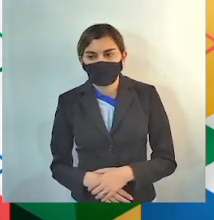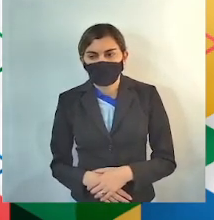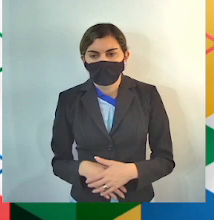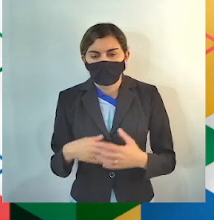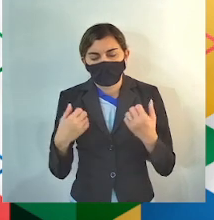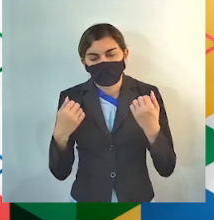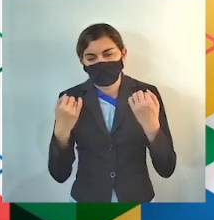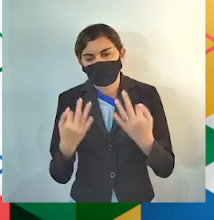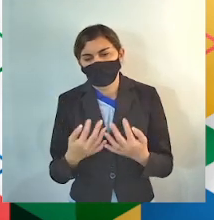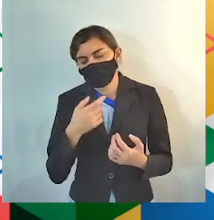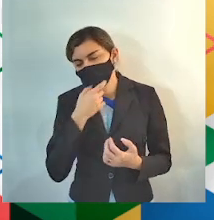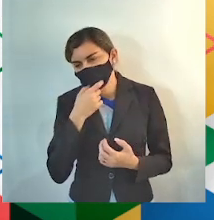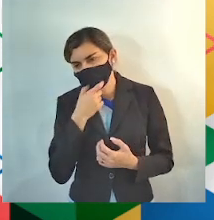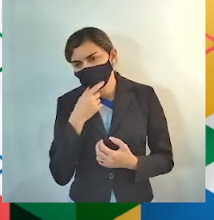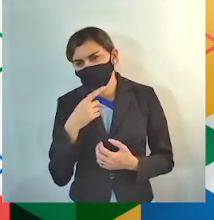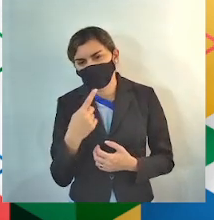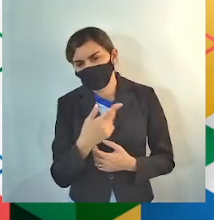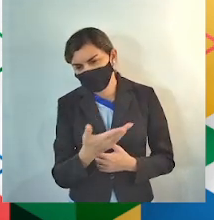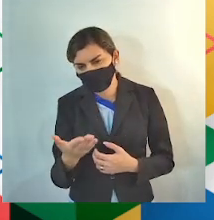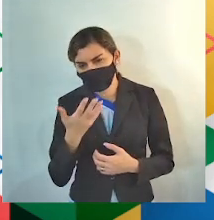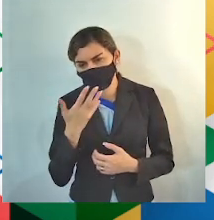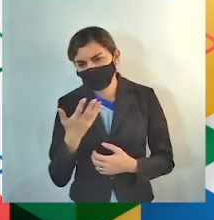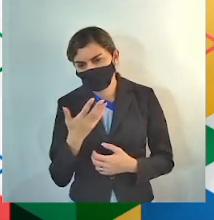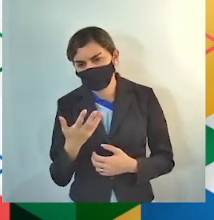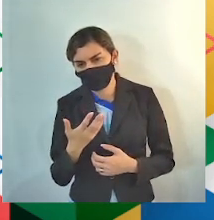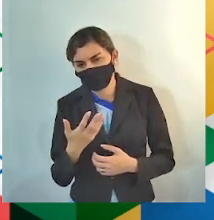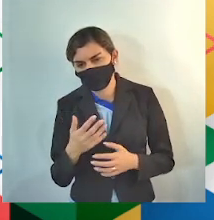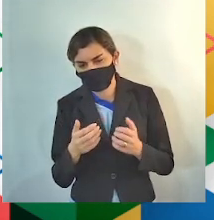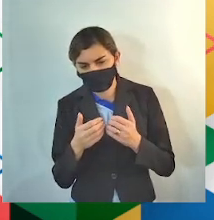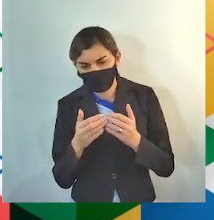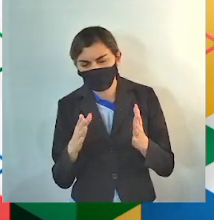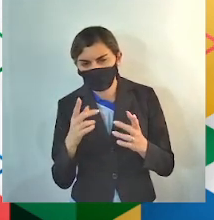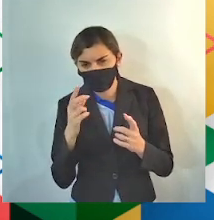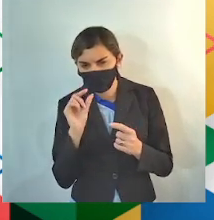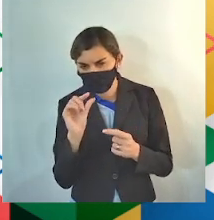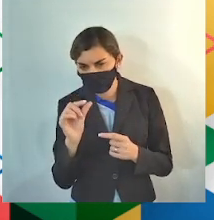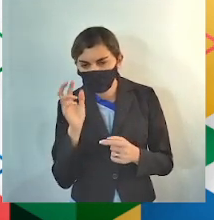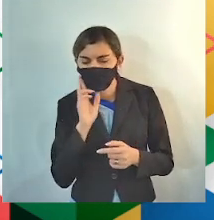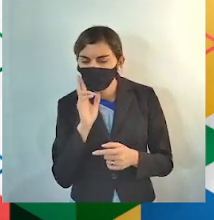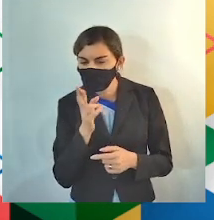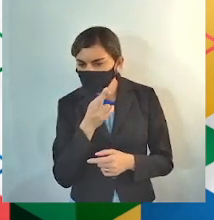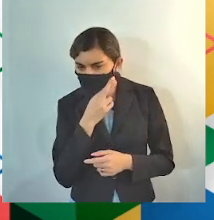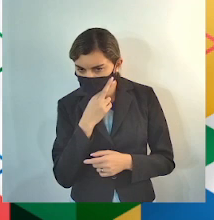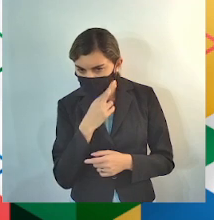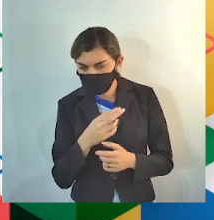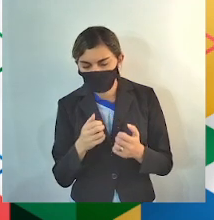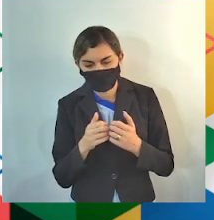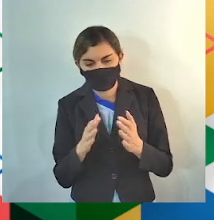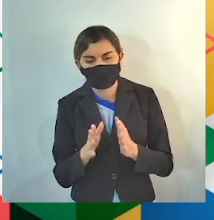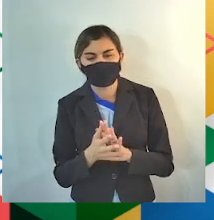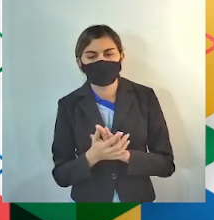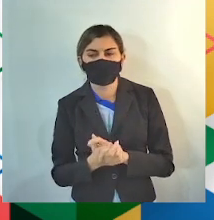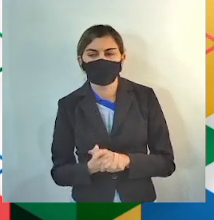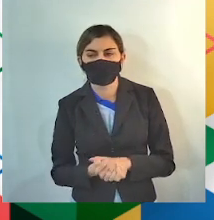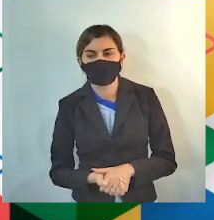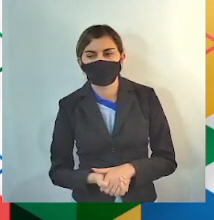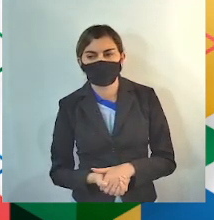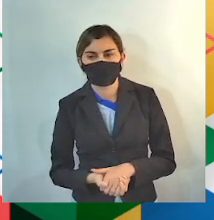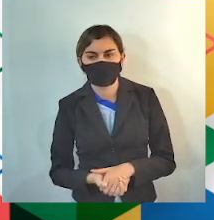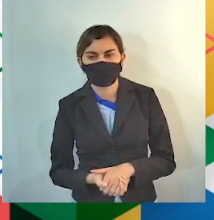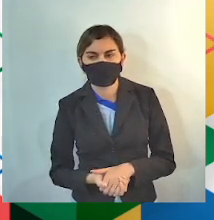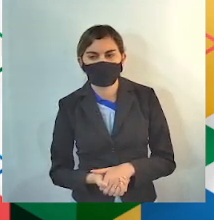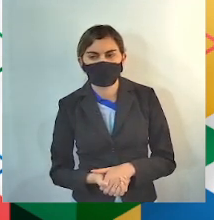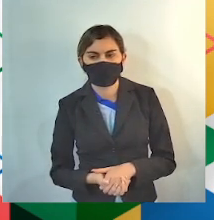small restaurant. Eles querem abrir um pequeno restaurante. Because they like to work with